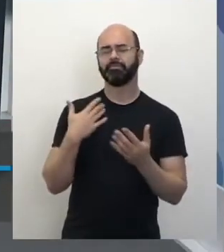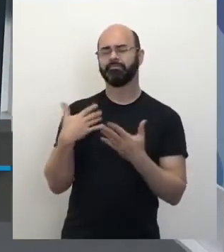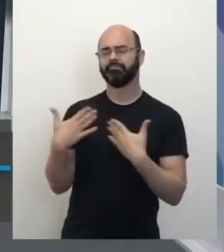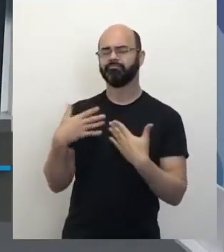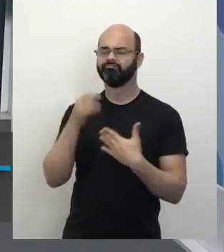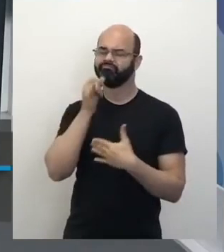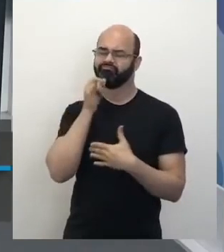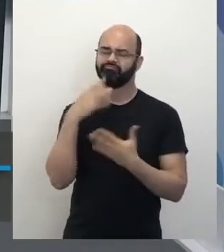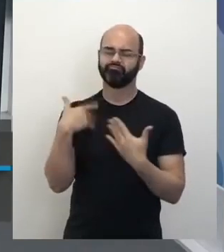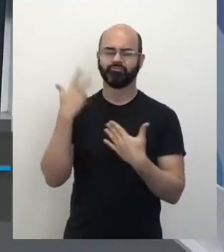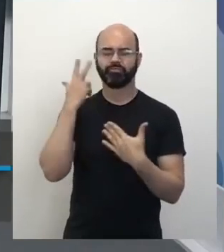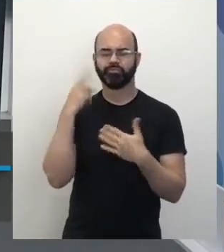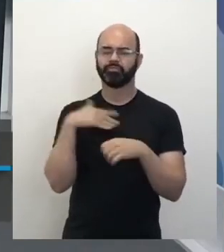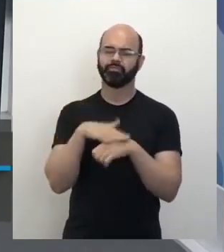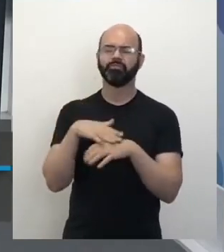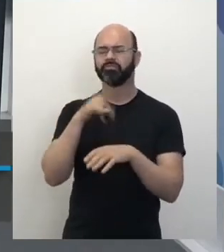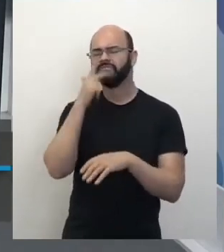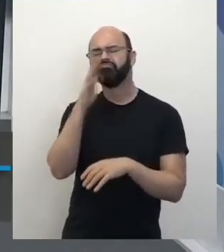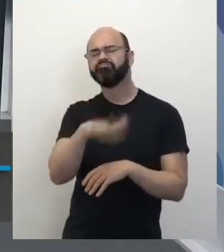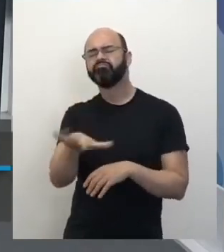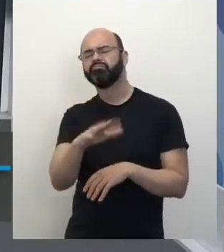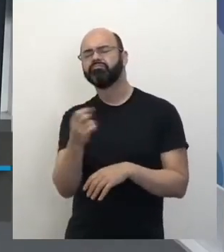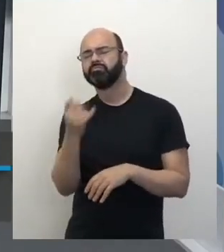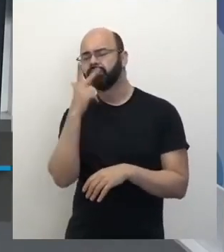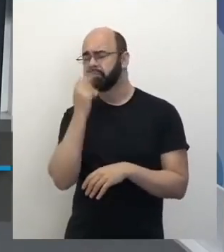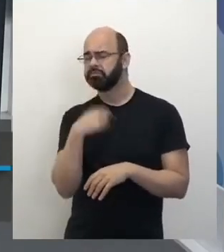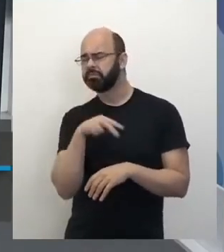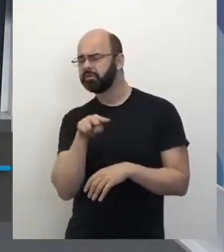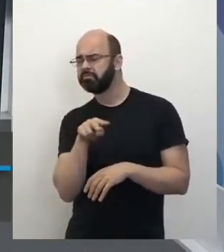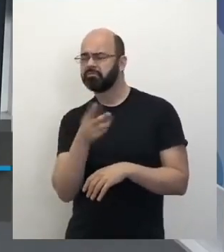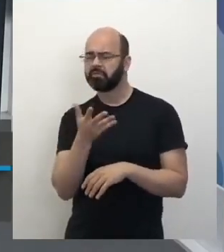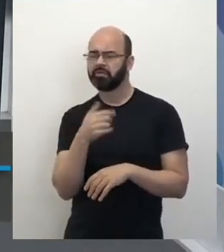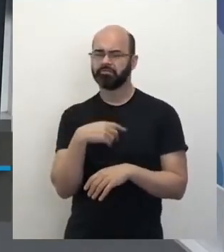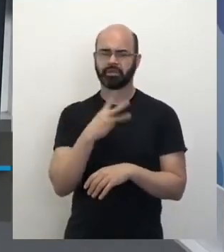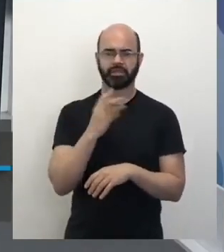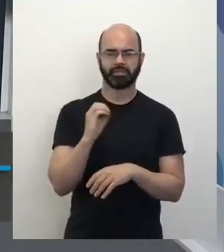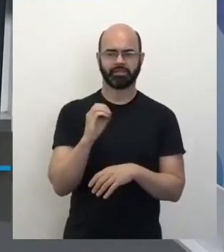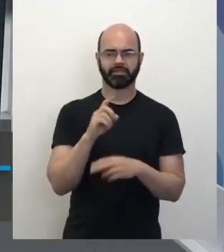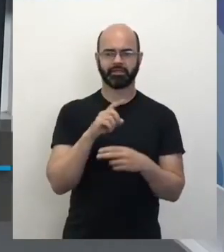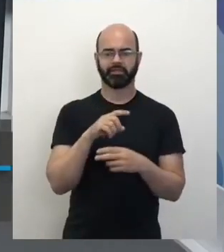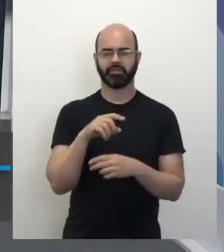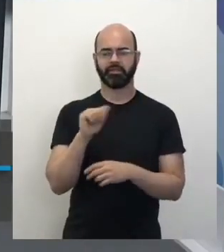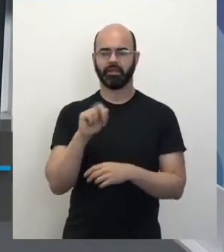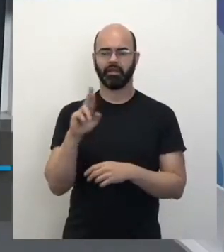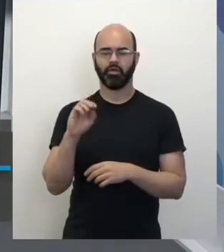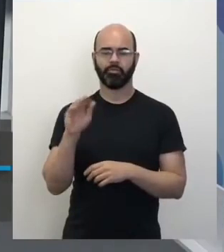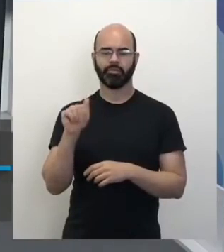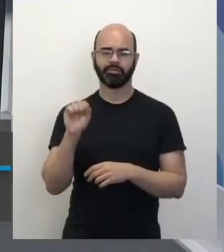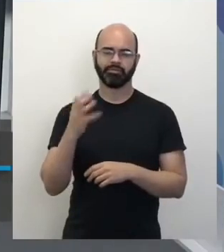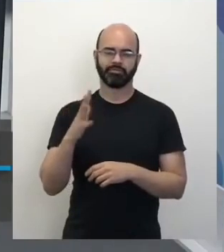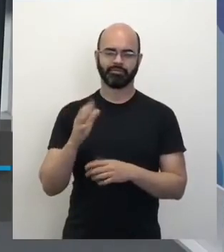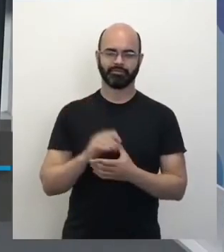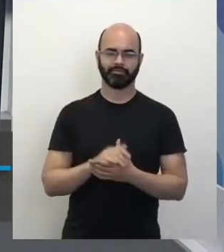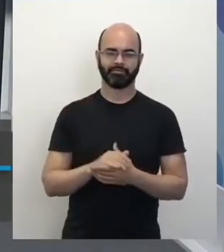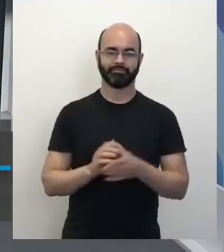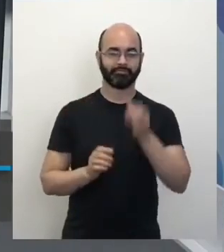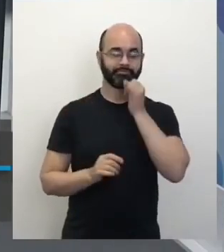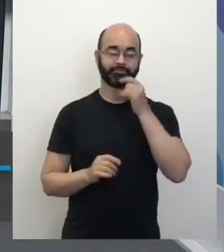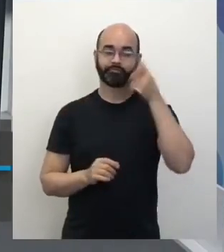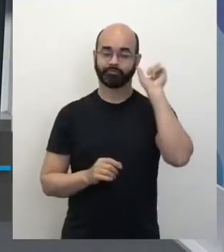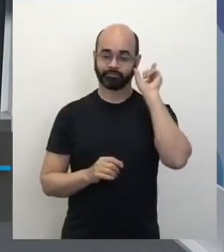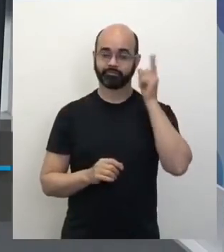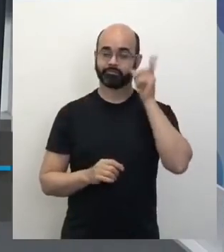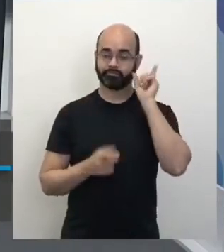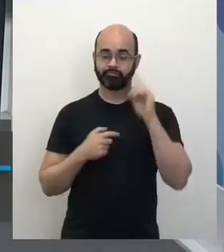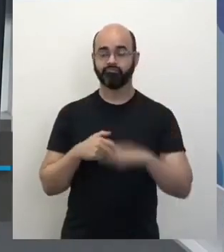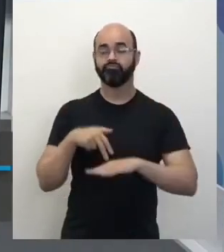você acha que tem isso aqui? 30 arrobas. Muito bem. Então, você chega nessa resolução, beleza? Legal. Por exemplo, ontem, né? Ontem eu subi na